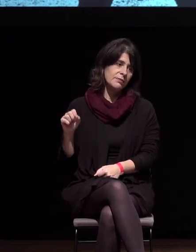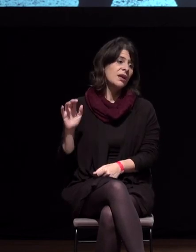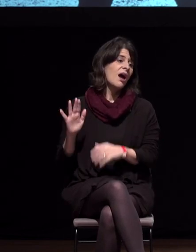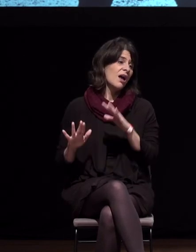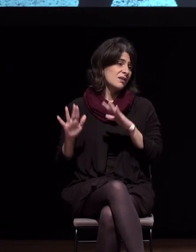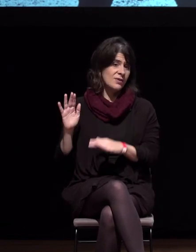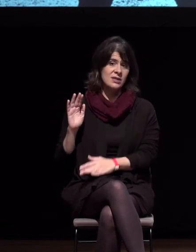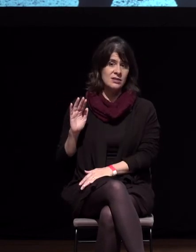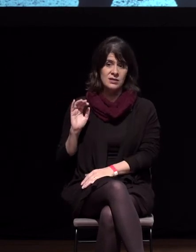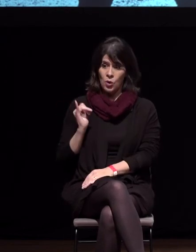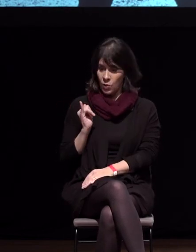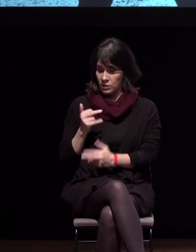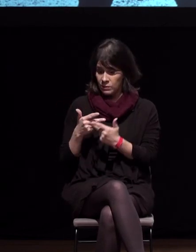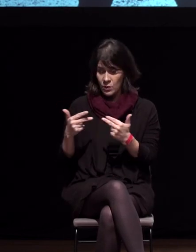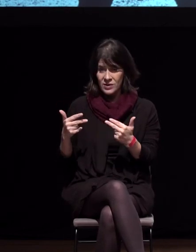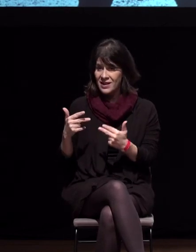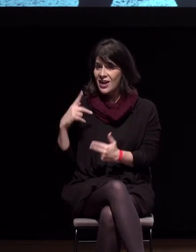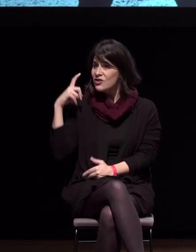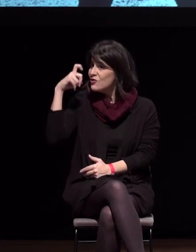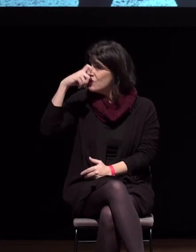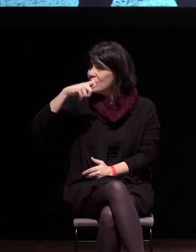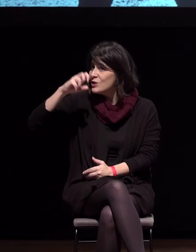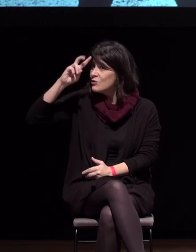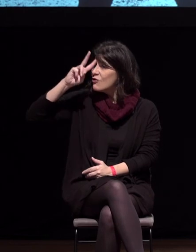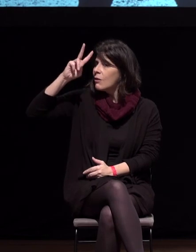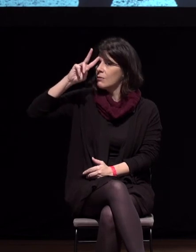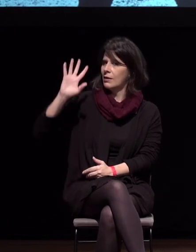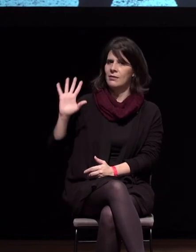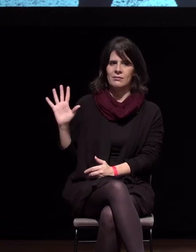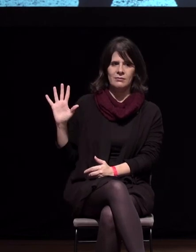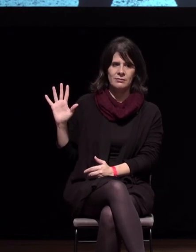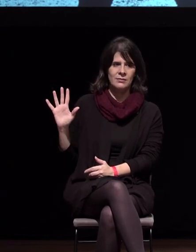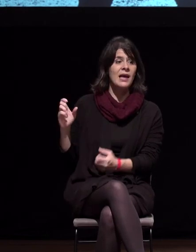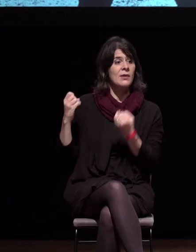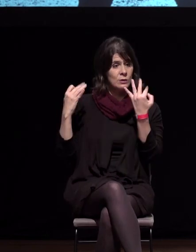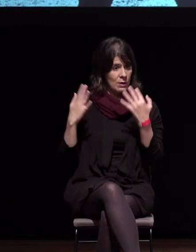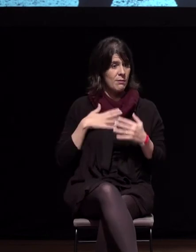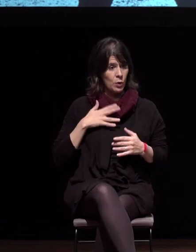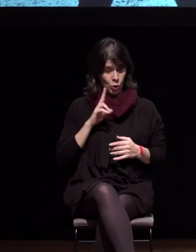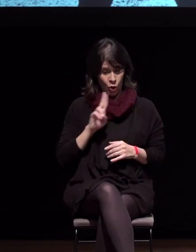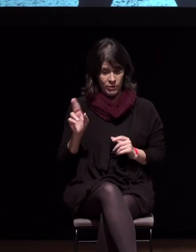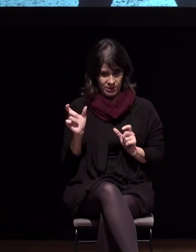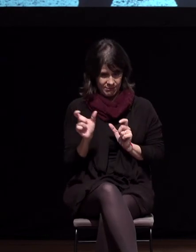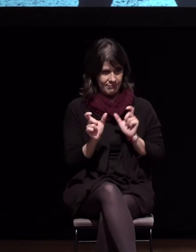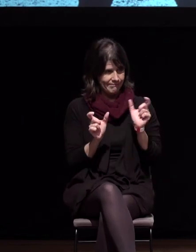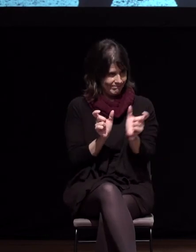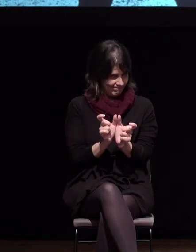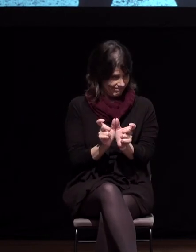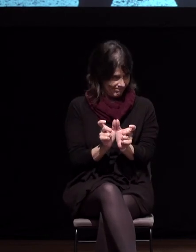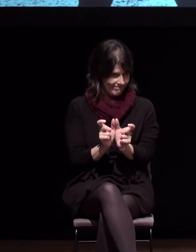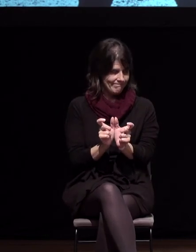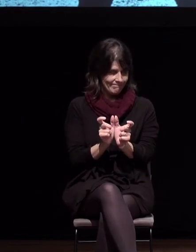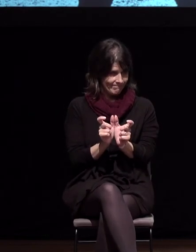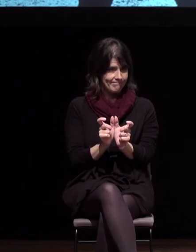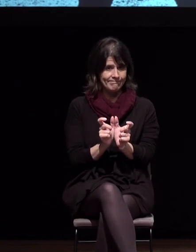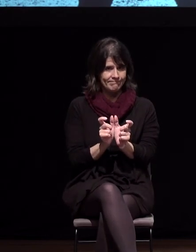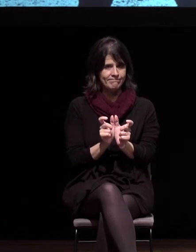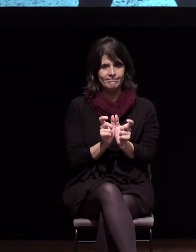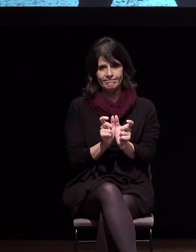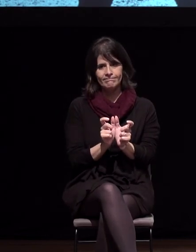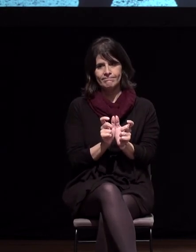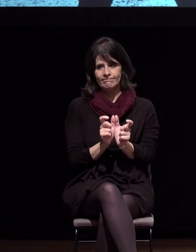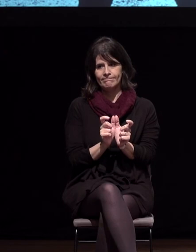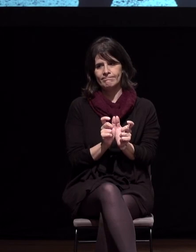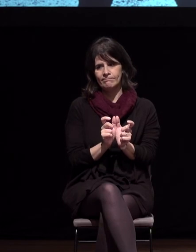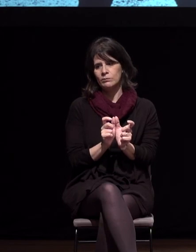algo que é muito difícil lembrar. Eu falei no comecinho sobre o meu sobrenome. O fato da... Eu não sei